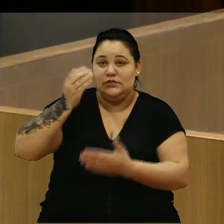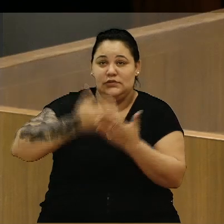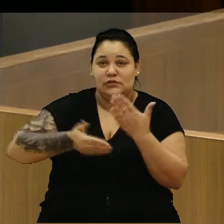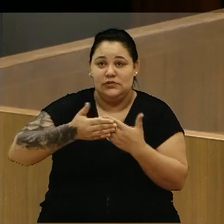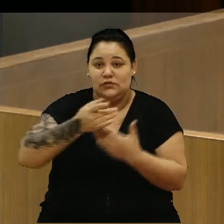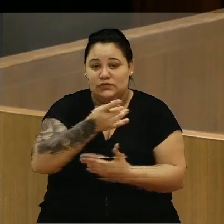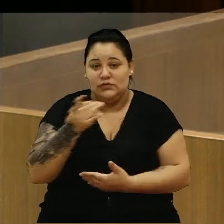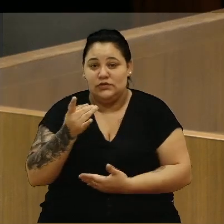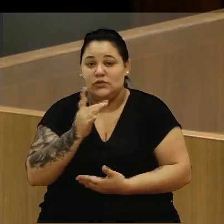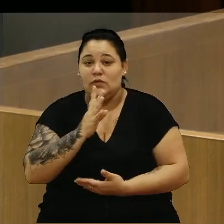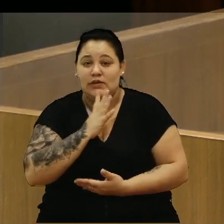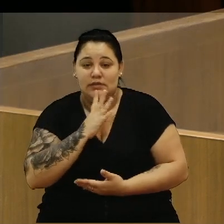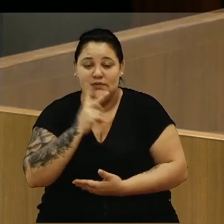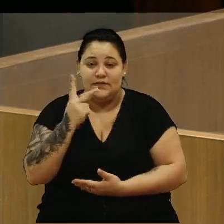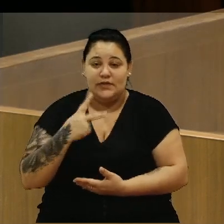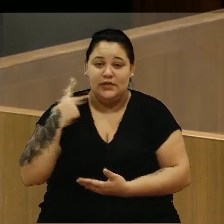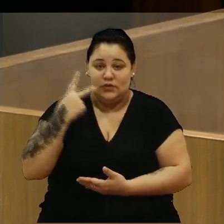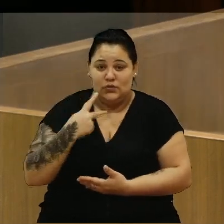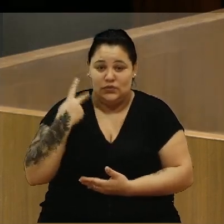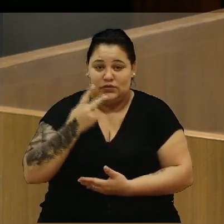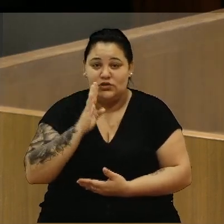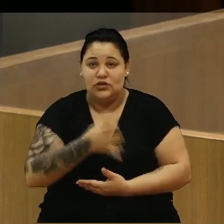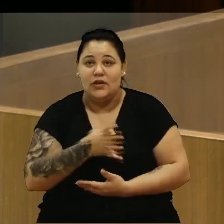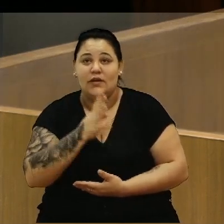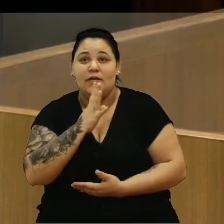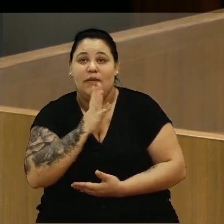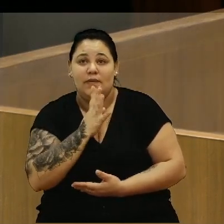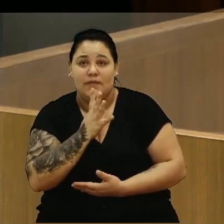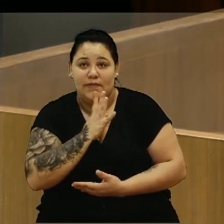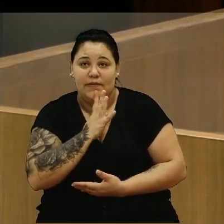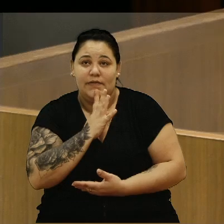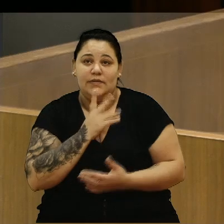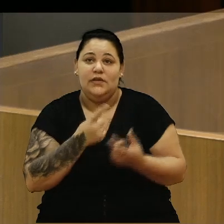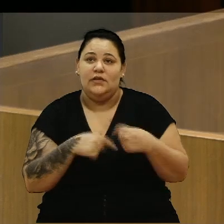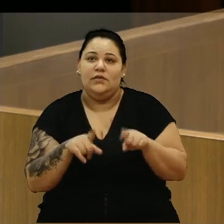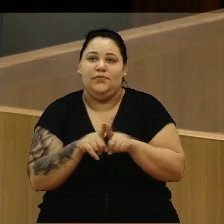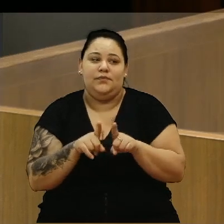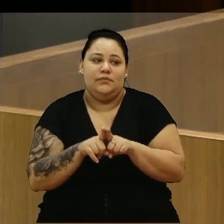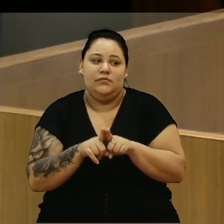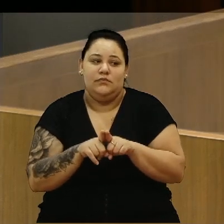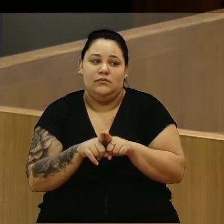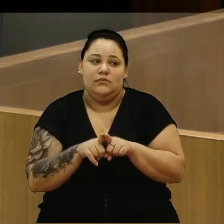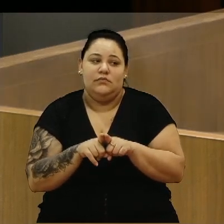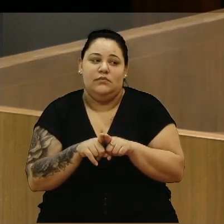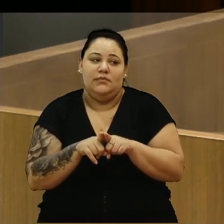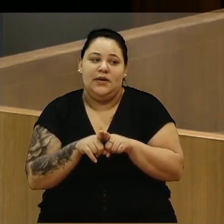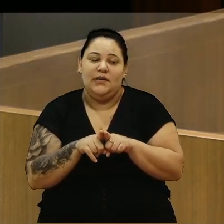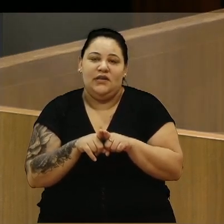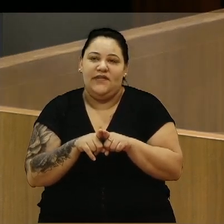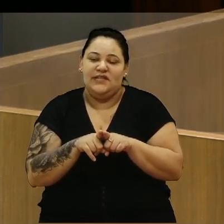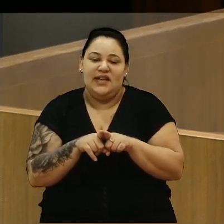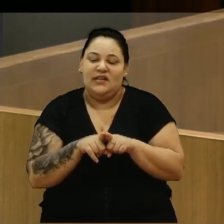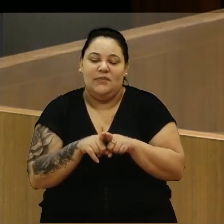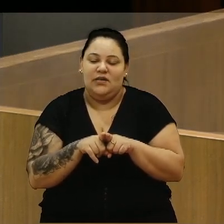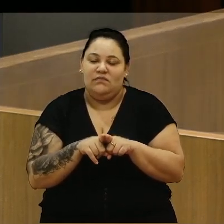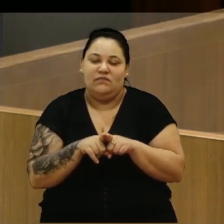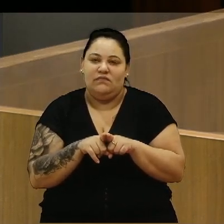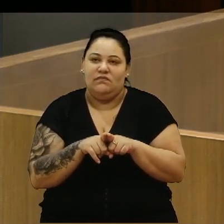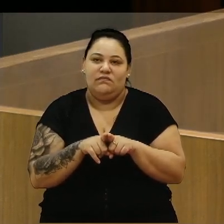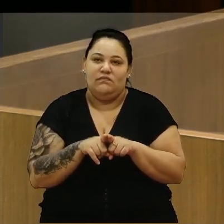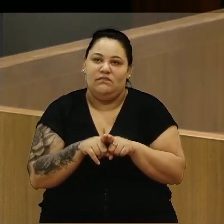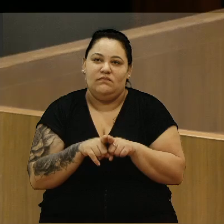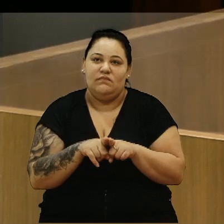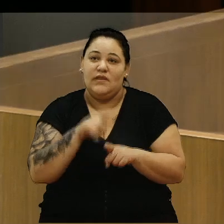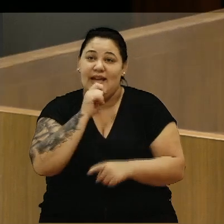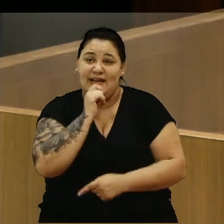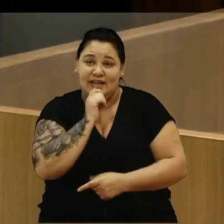colegas vereadores, as vereadoras já conhecem, quando chegar o momento de votar esse projeto, se detenham a ele, né?